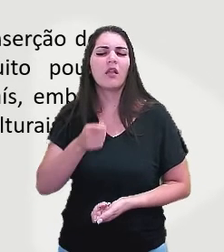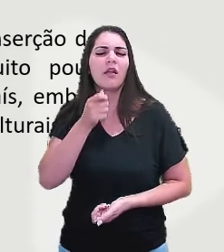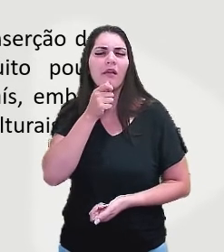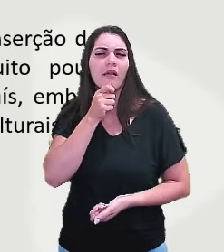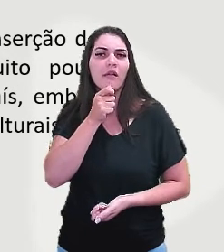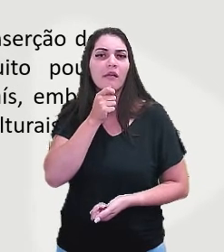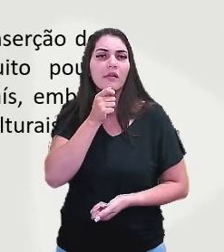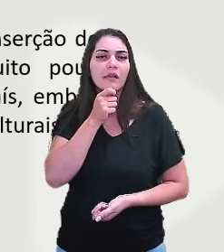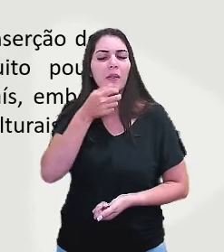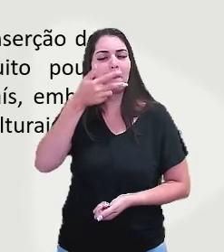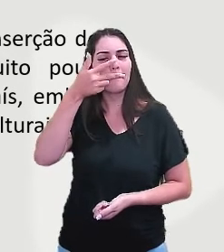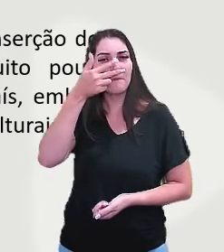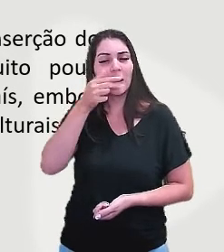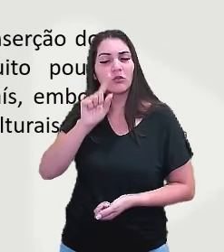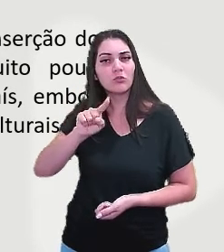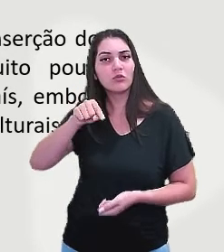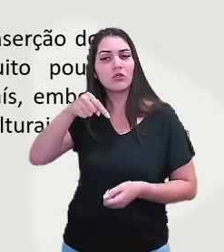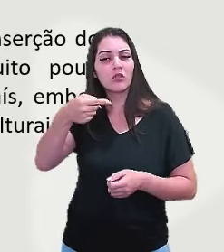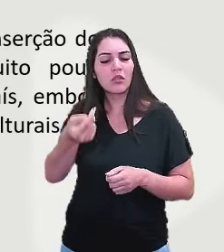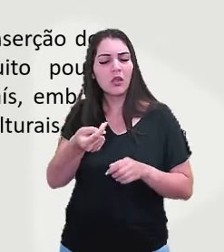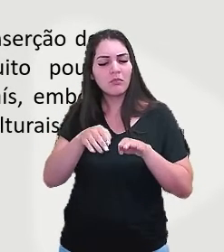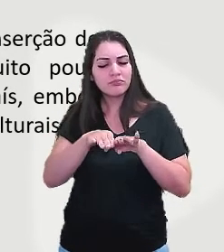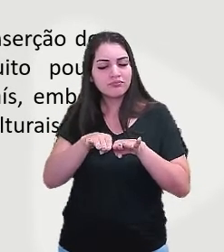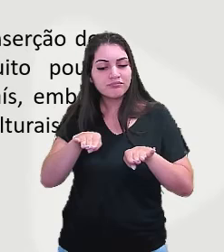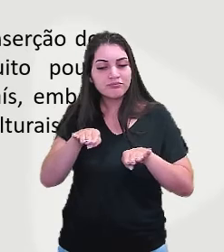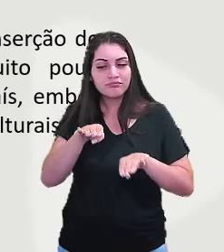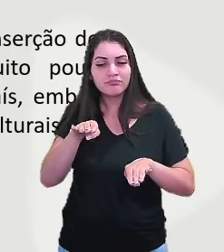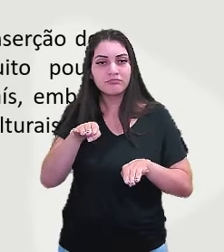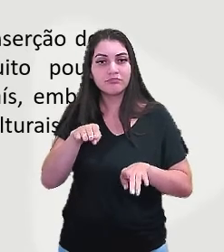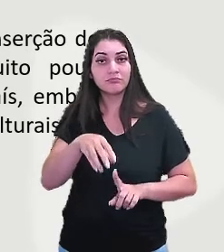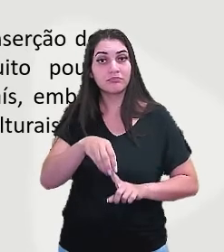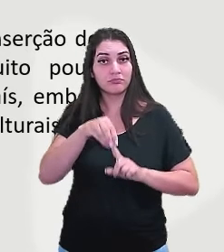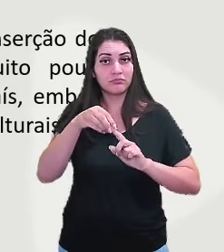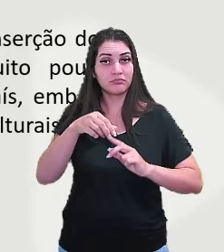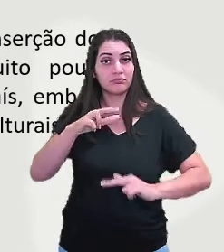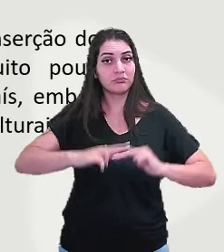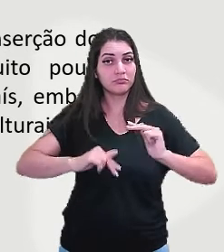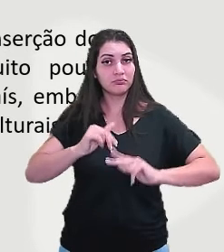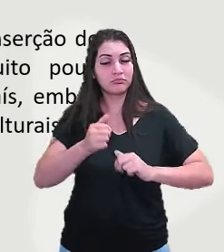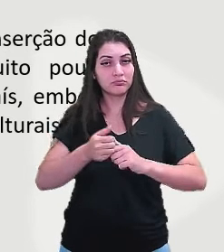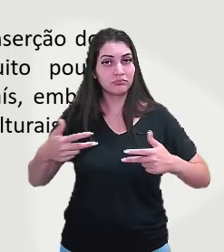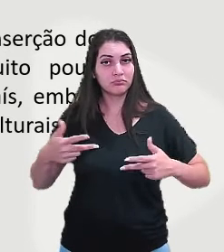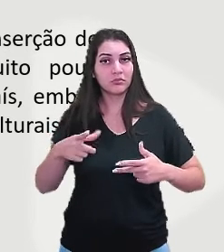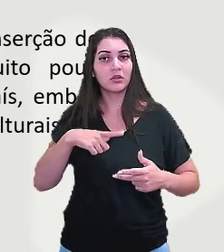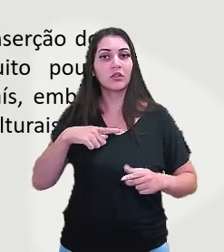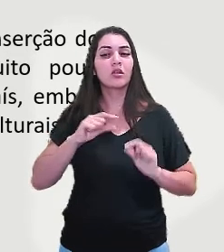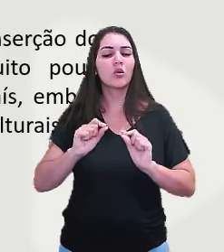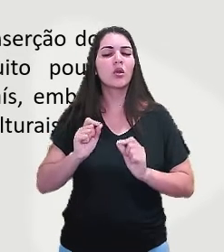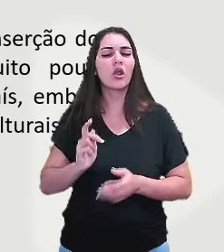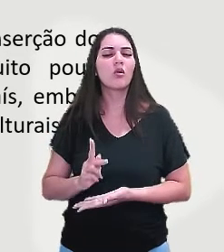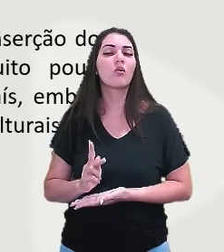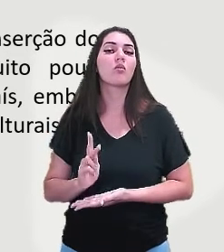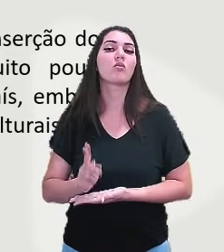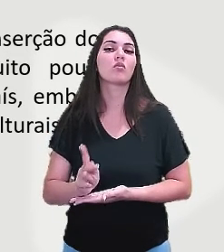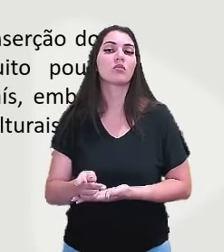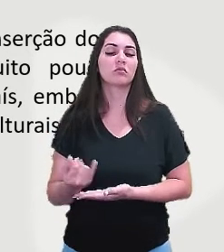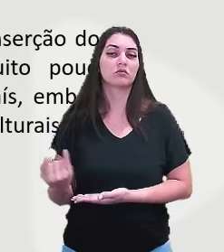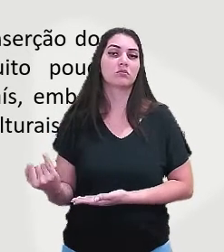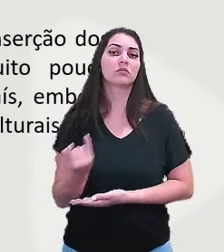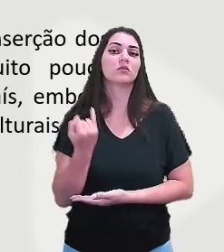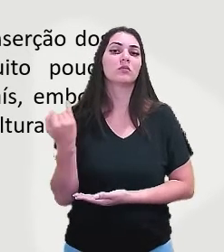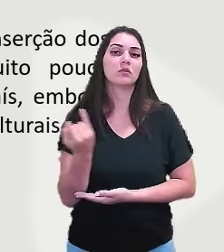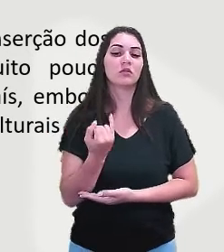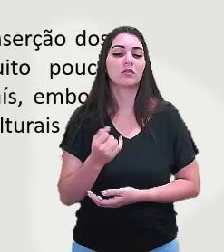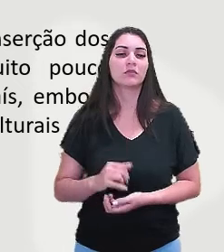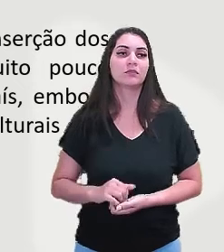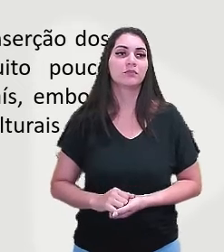ainda, mesmo depois do declínio de seus produtos principais, elas continuavam com sua importância. Você pode